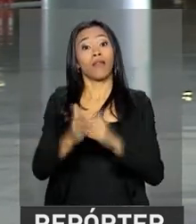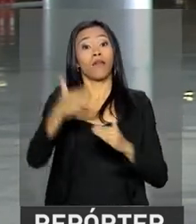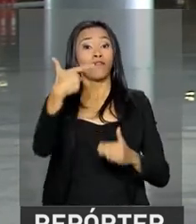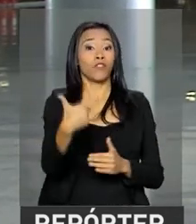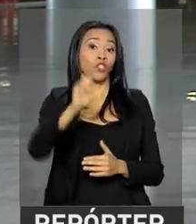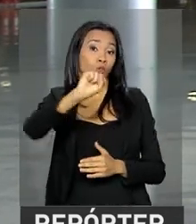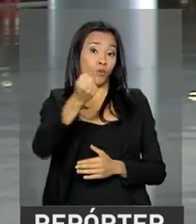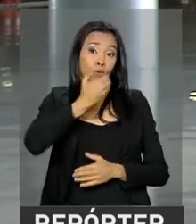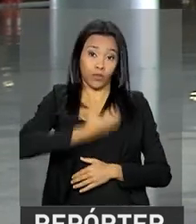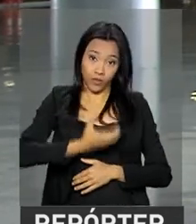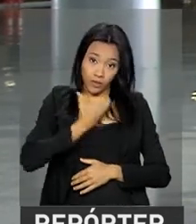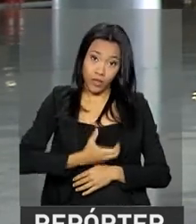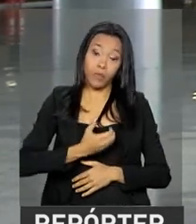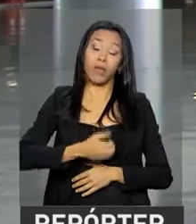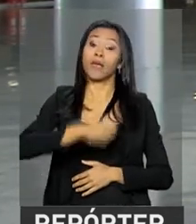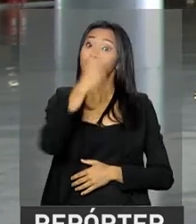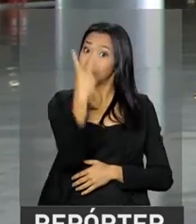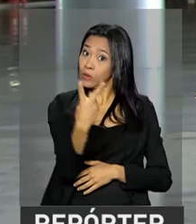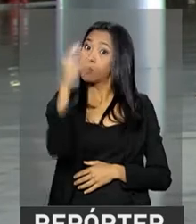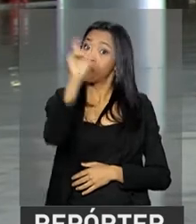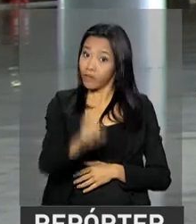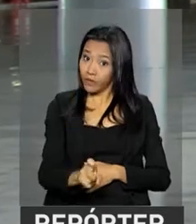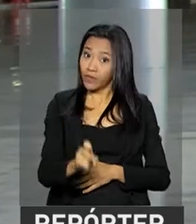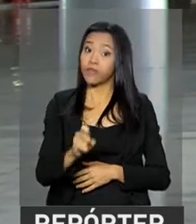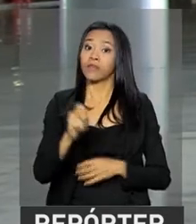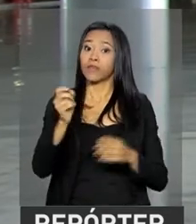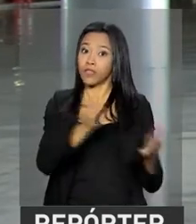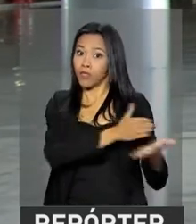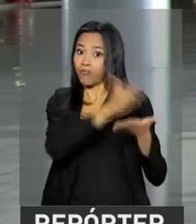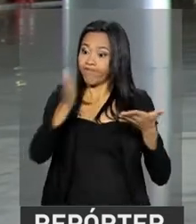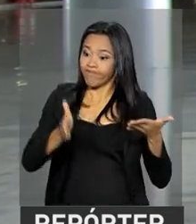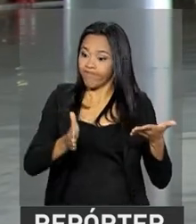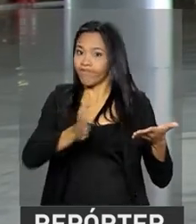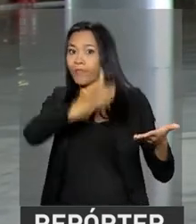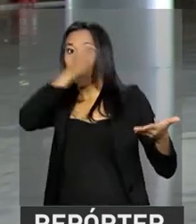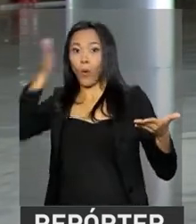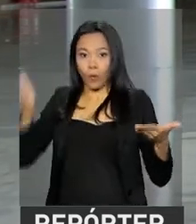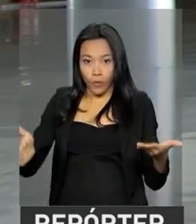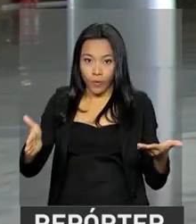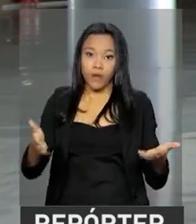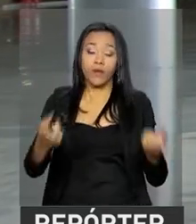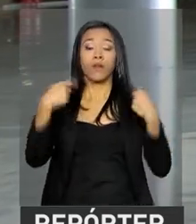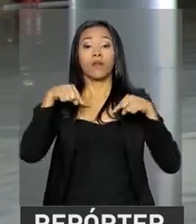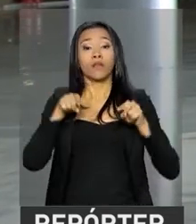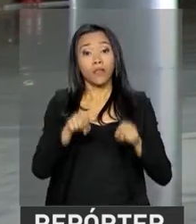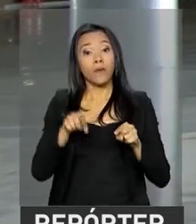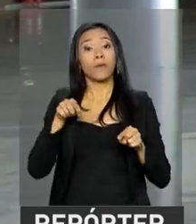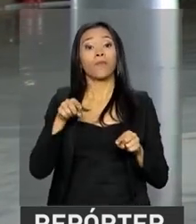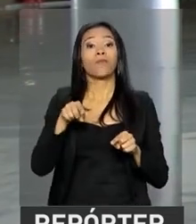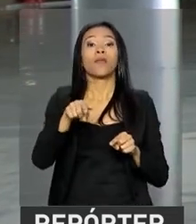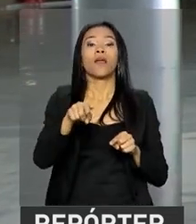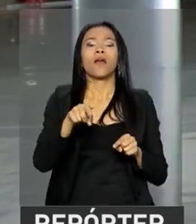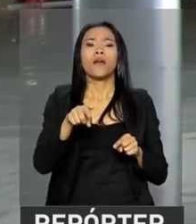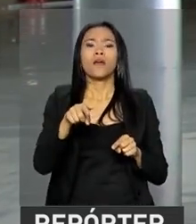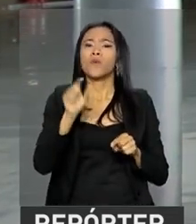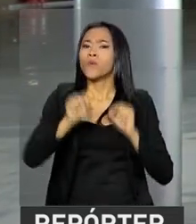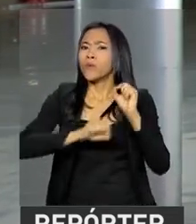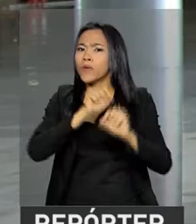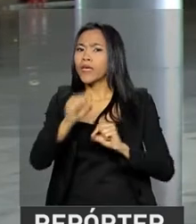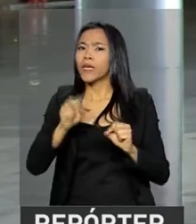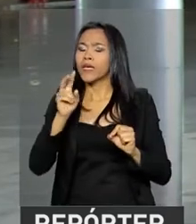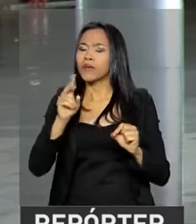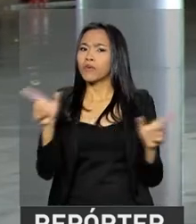segundo ano consecutivo em que esse período é estendido a decisão do conselho deliberativo do fundo de amparo ao trabalhador levou em